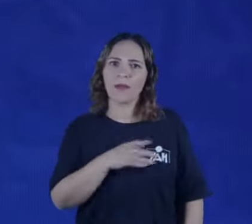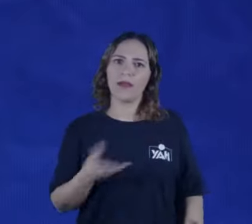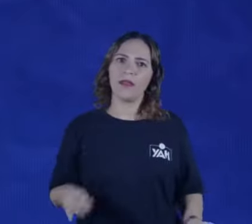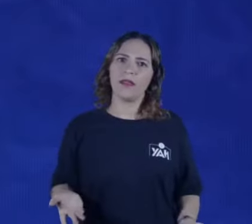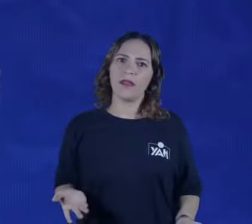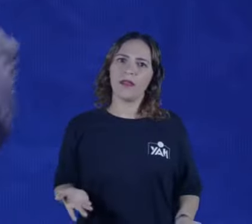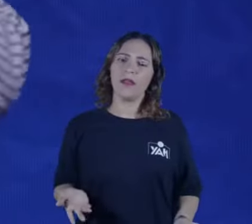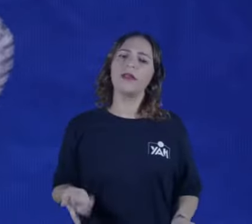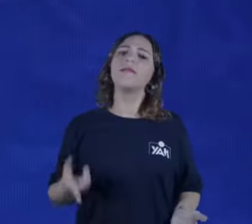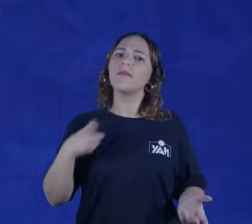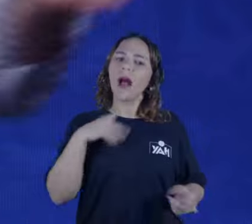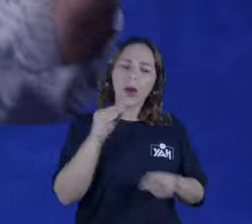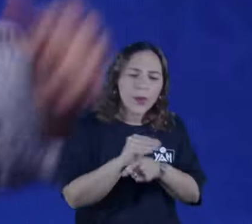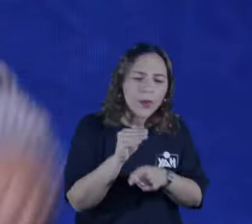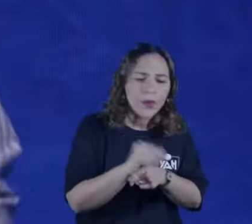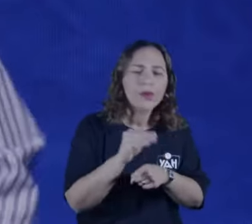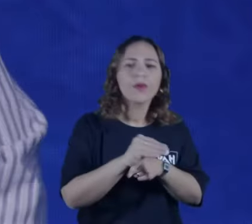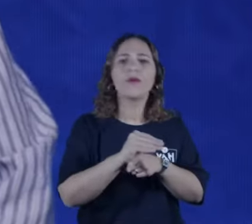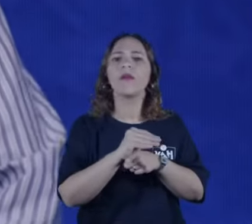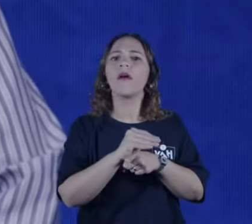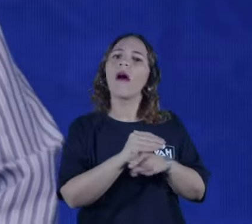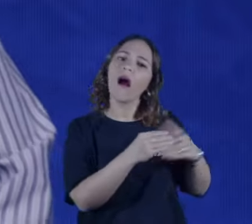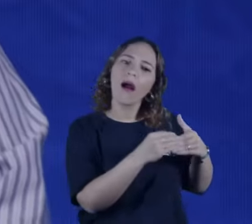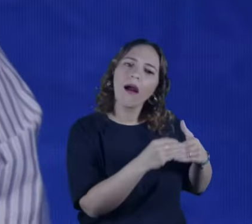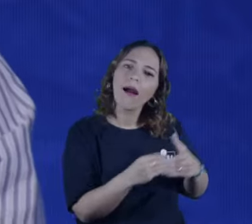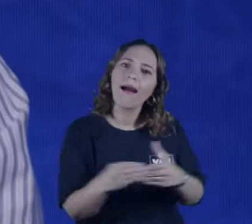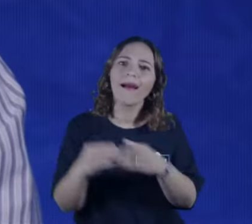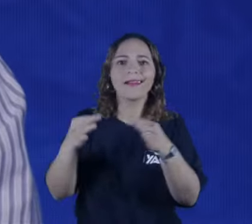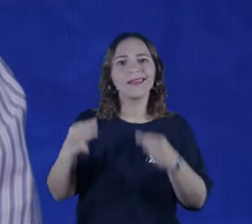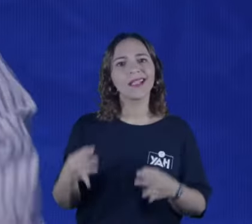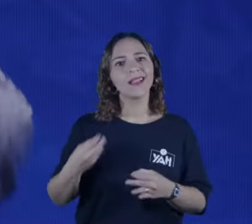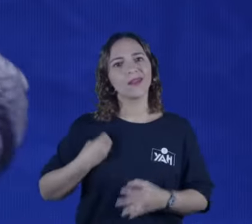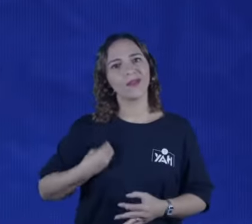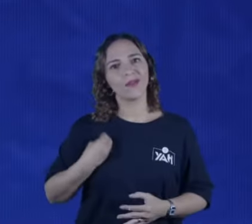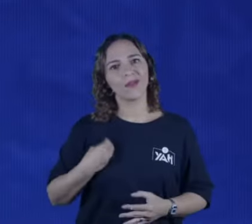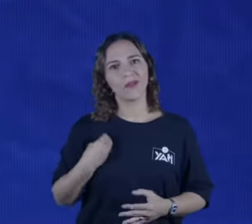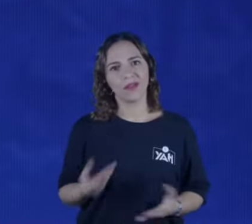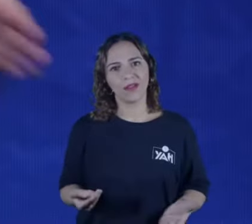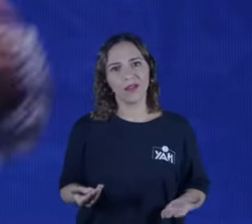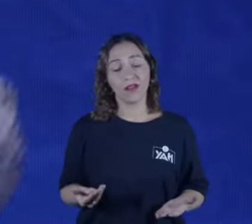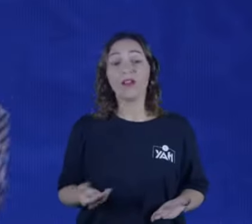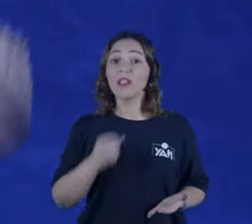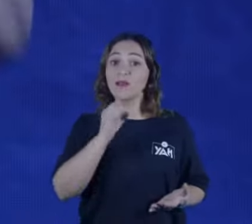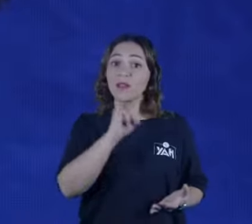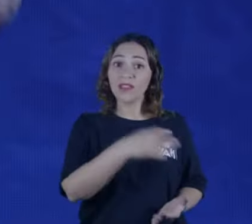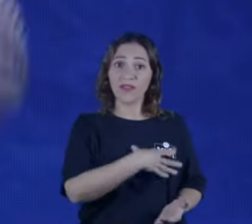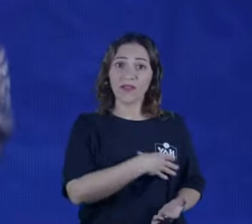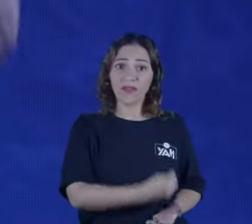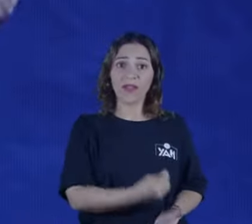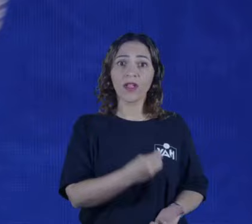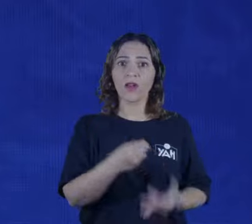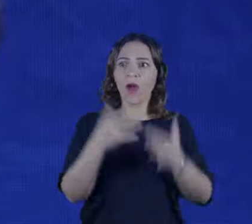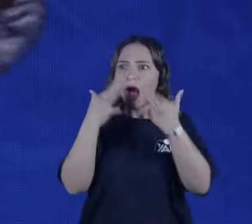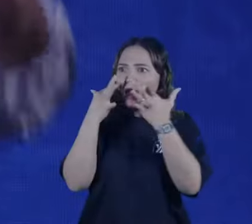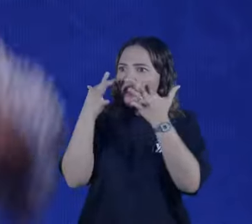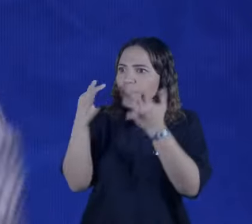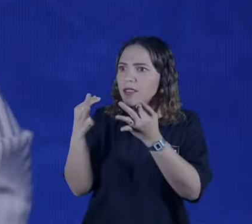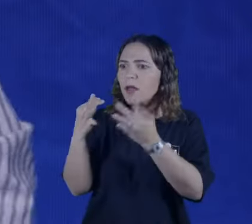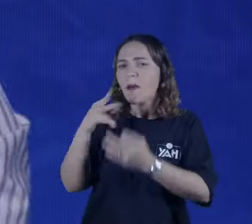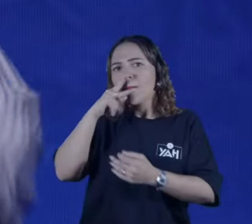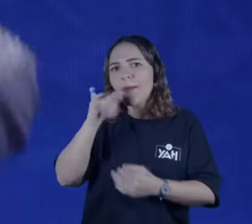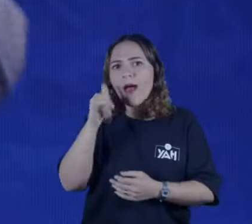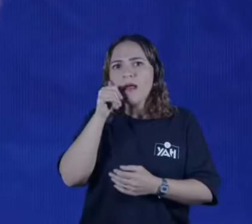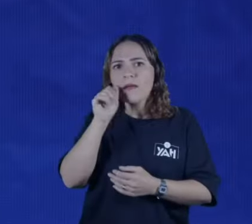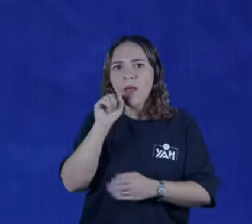a eles todas as necessidades, mas dão direcionamentos. E o filho que ouve o pai e mãe, pais que ensinam